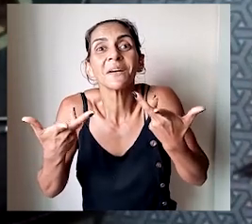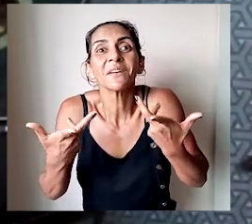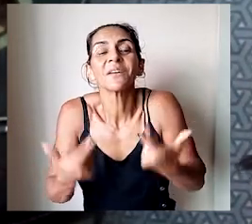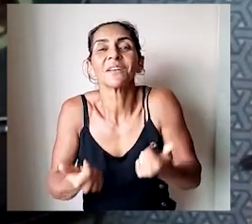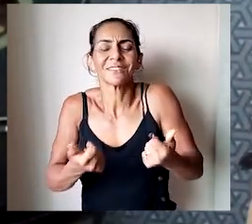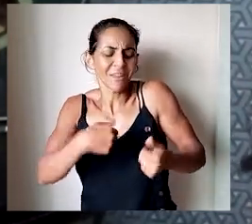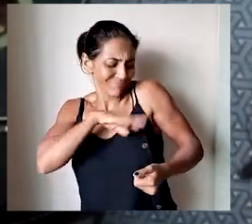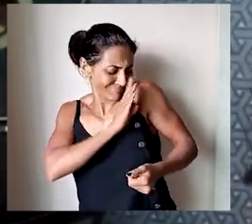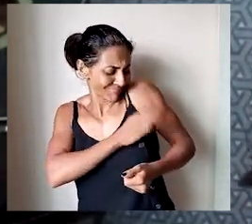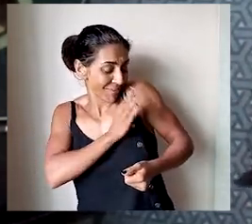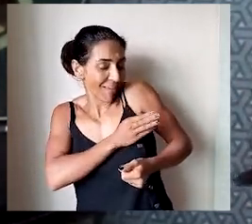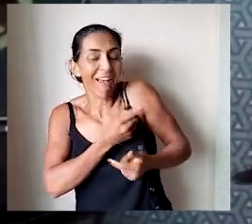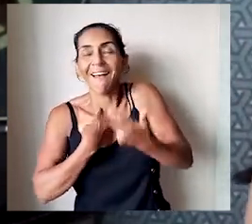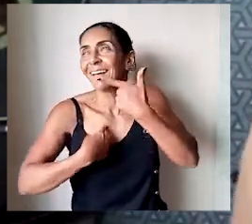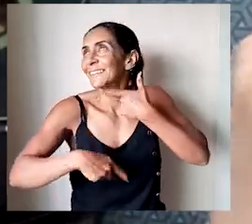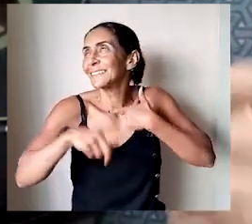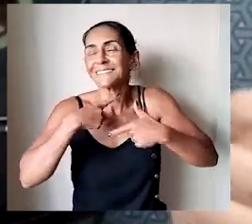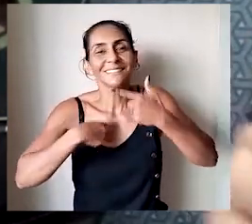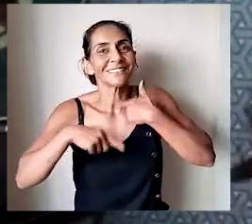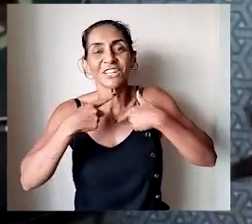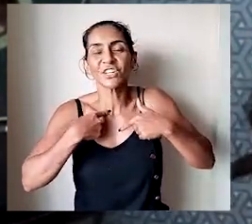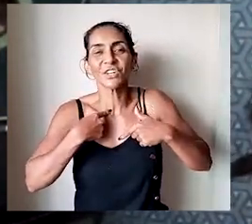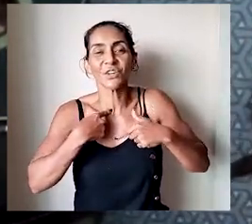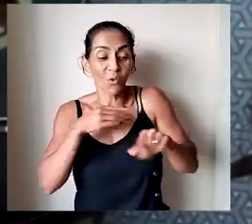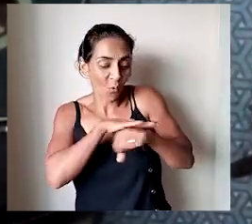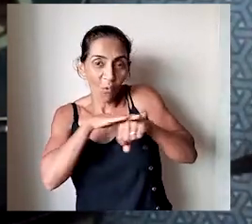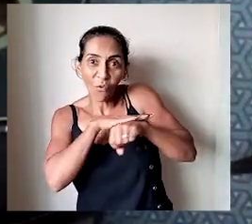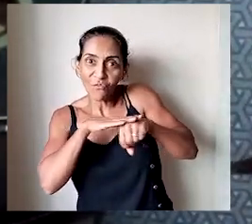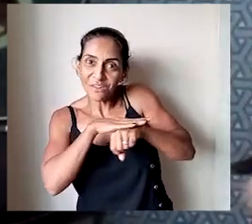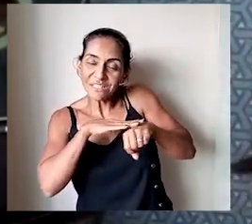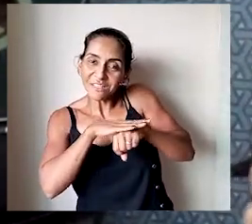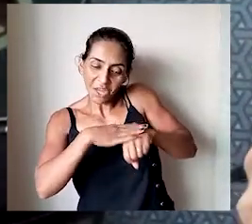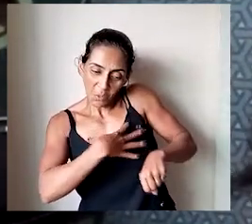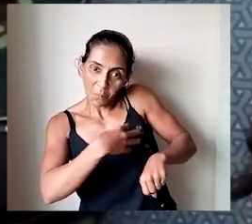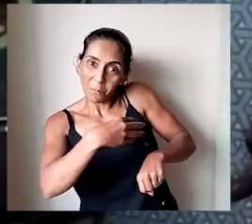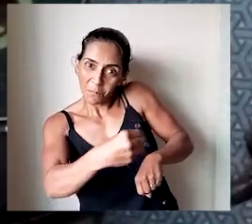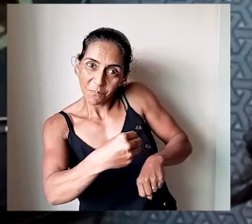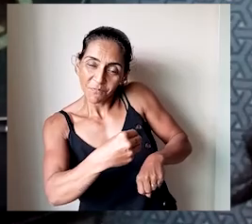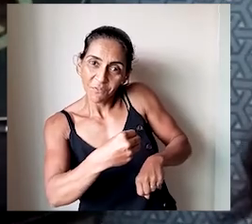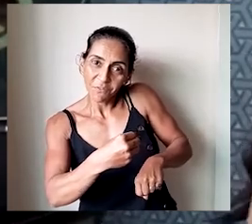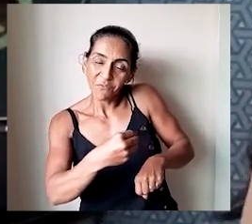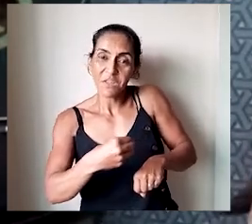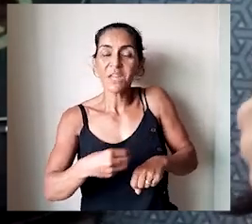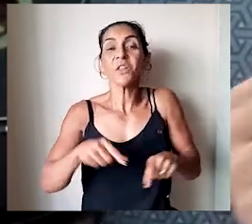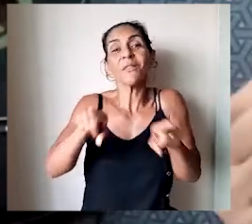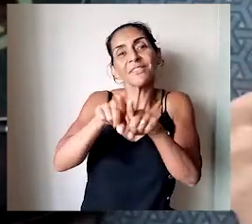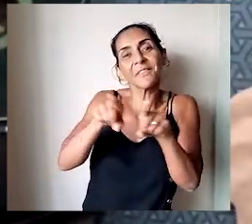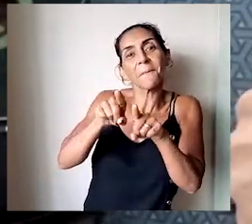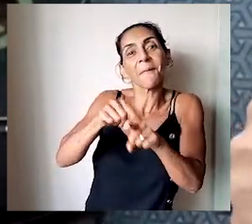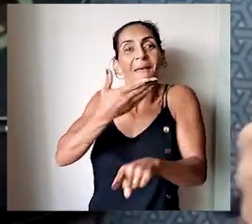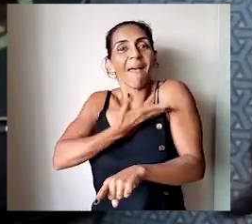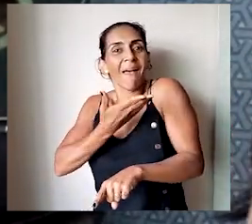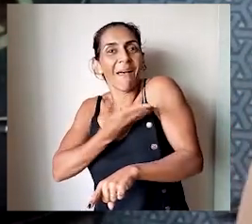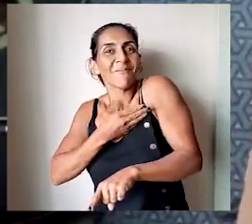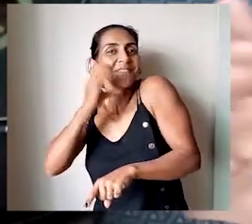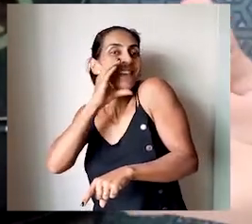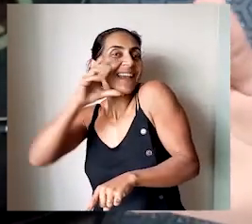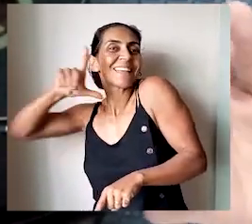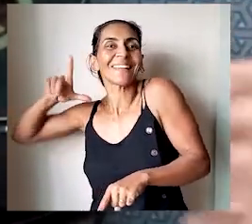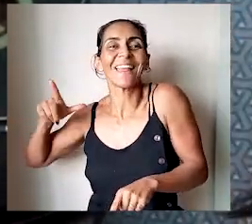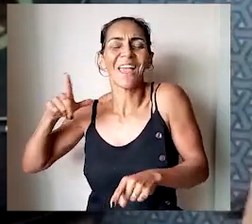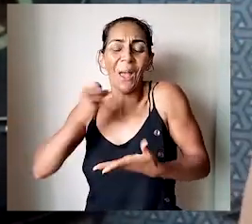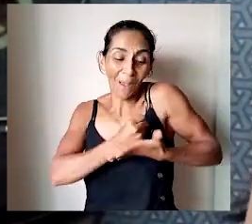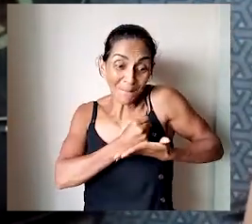fantástico, que veio assim no meu coração, e que quando eu falei com o Matheus, falei com a professora Cleonice, minha amiga e professora de língua de sinais, eles super